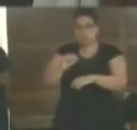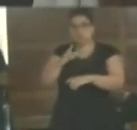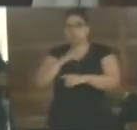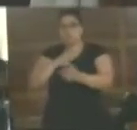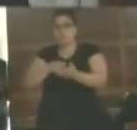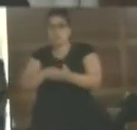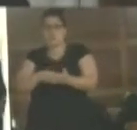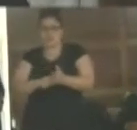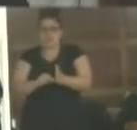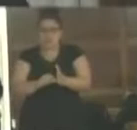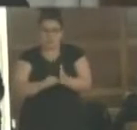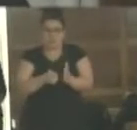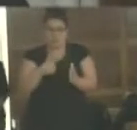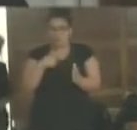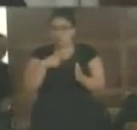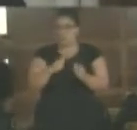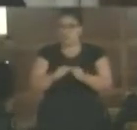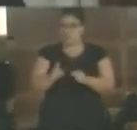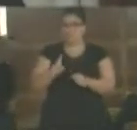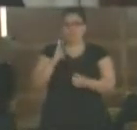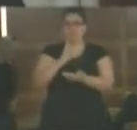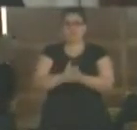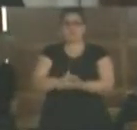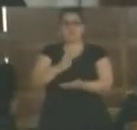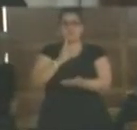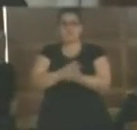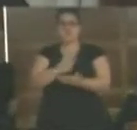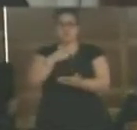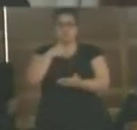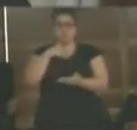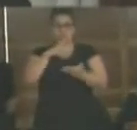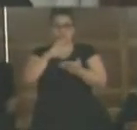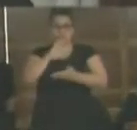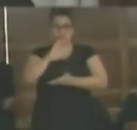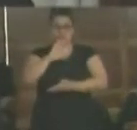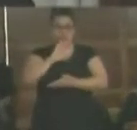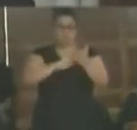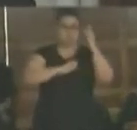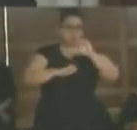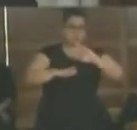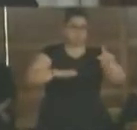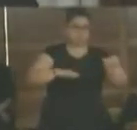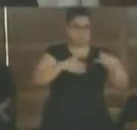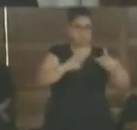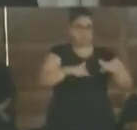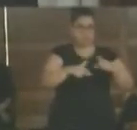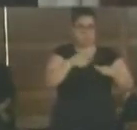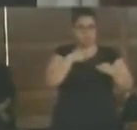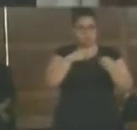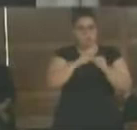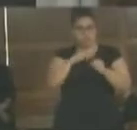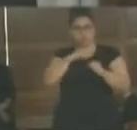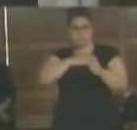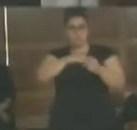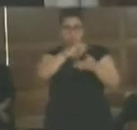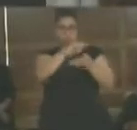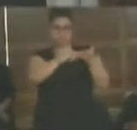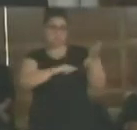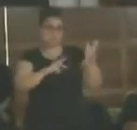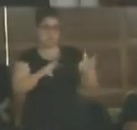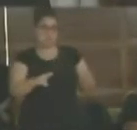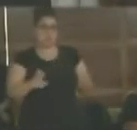é a primeira vez que faço isso. Todas as vezes que viajo e não é a trabalho, eu faço um requerimento, como está subindo